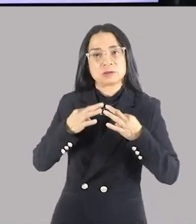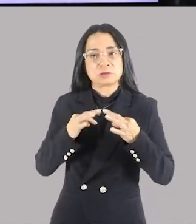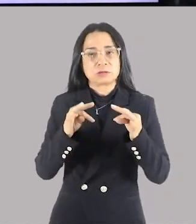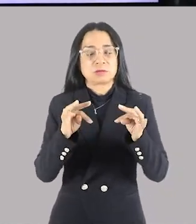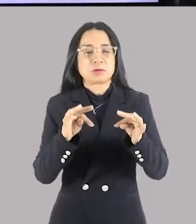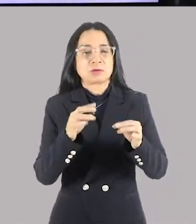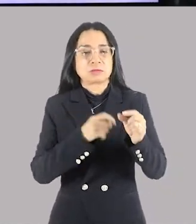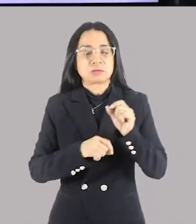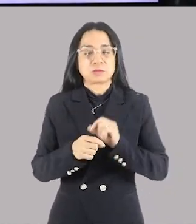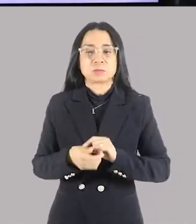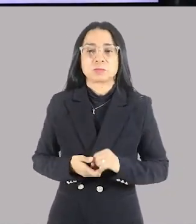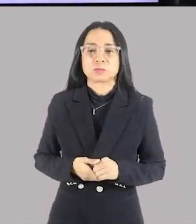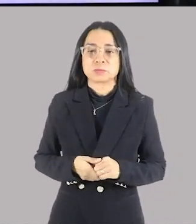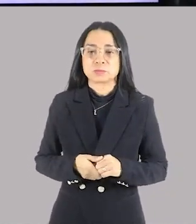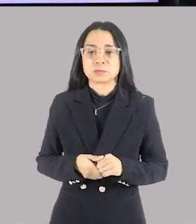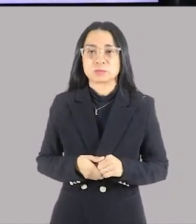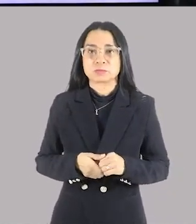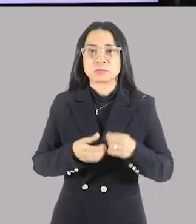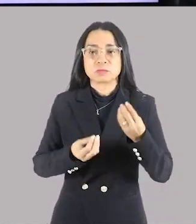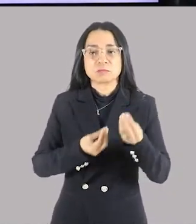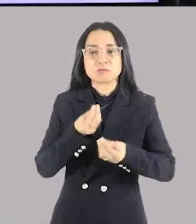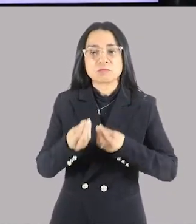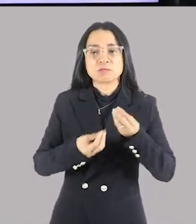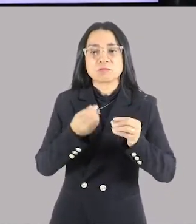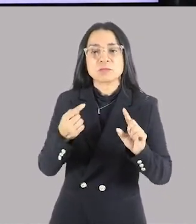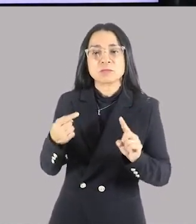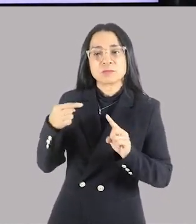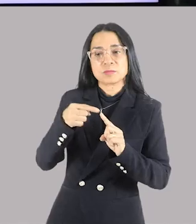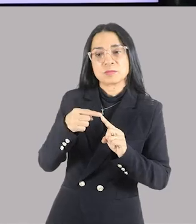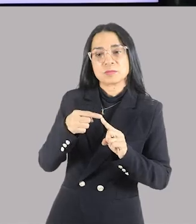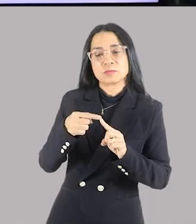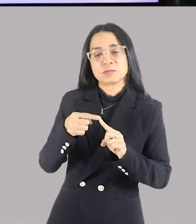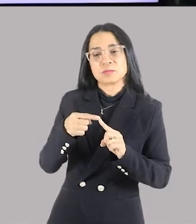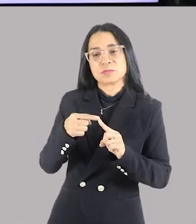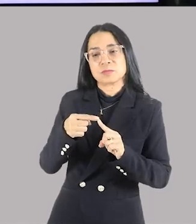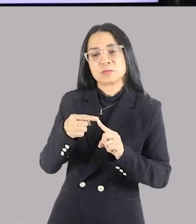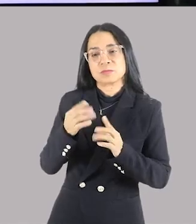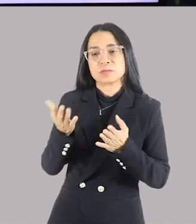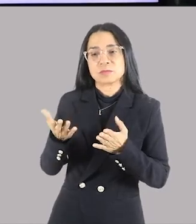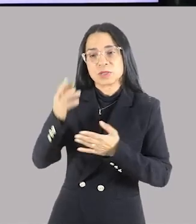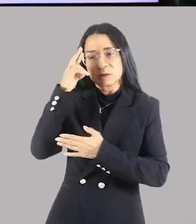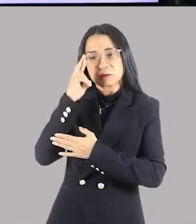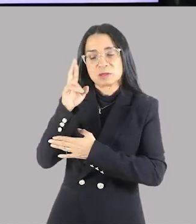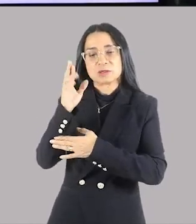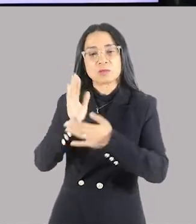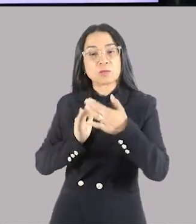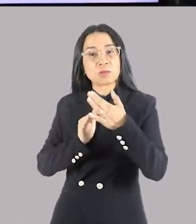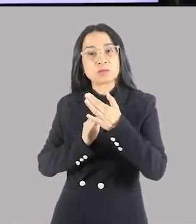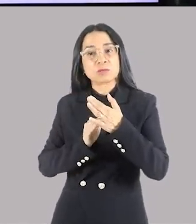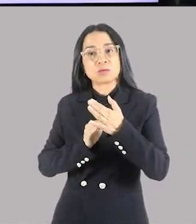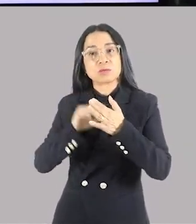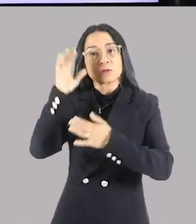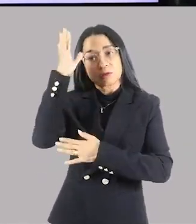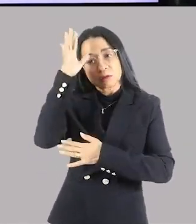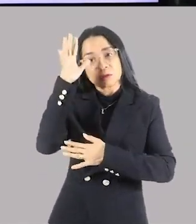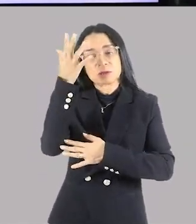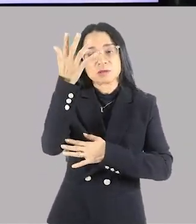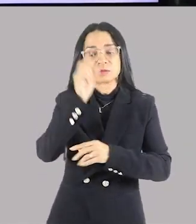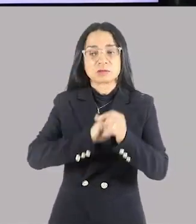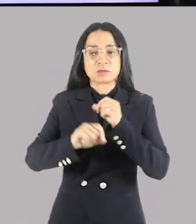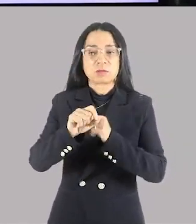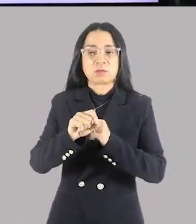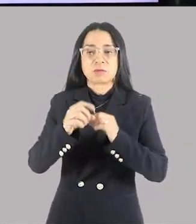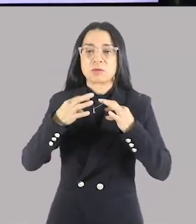têm autonomia técnica. Eles têm como finalidade direção, controle e decisão, a decisão técnica,